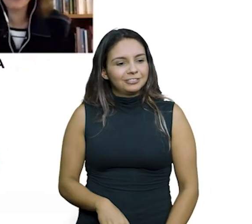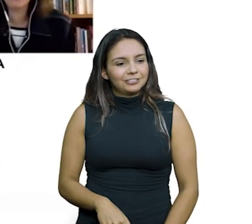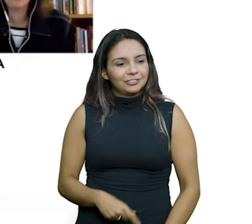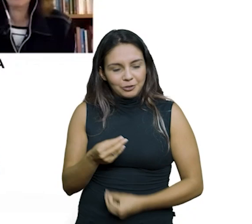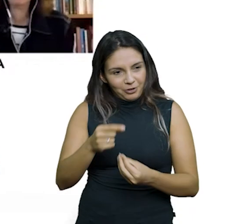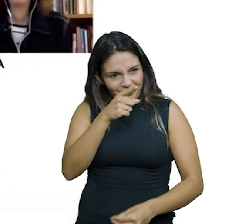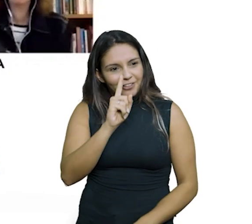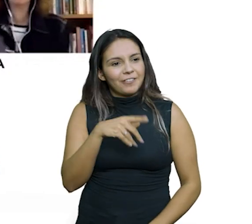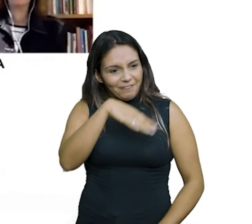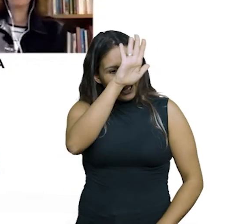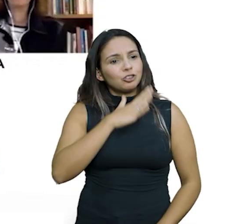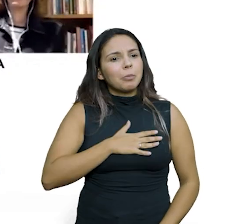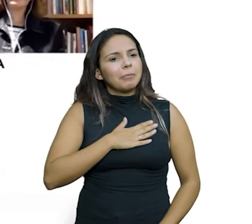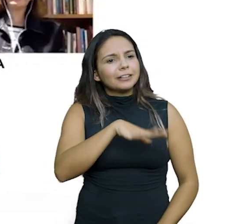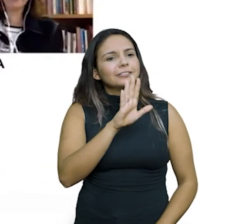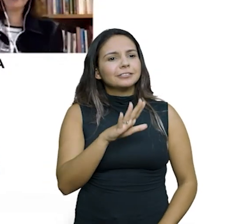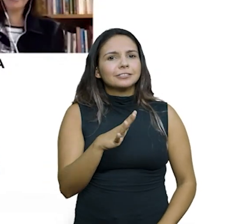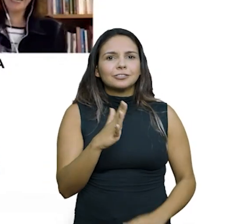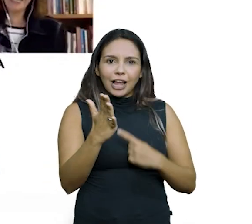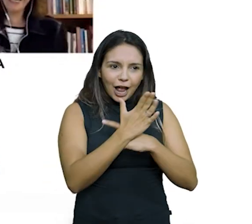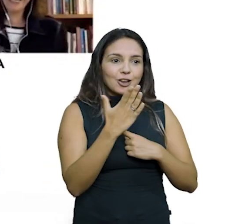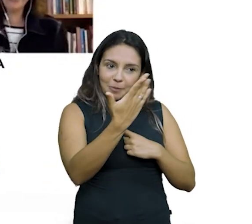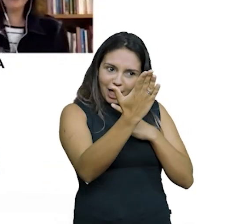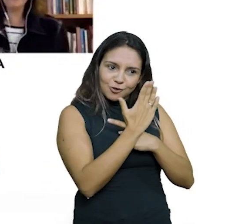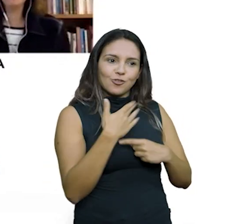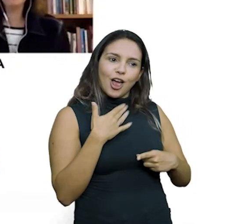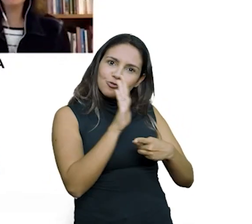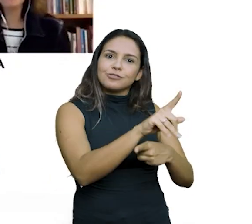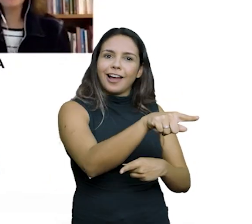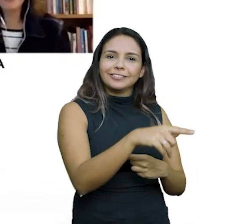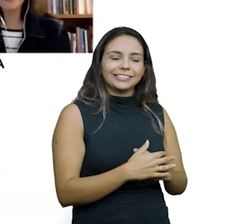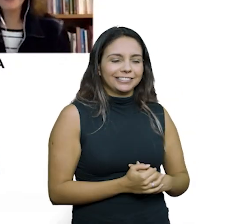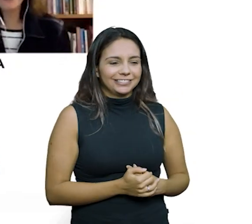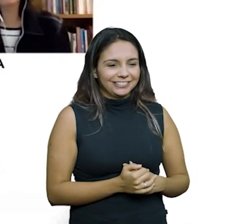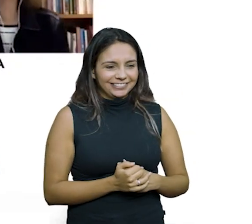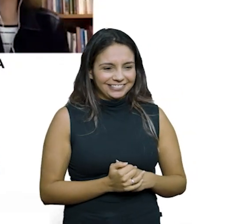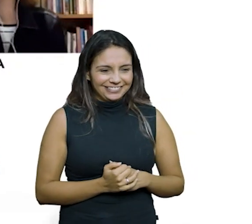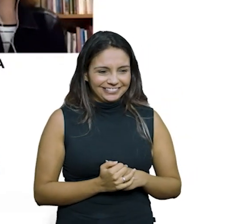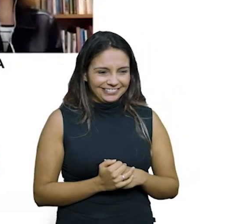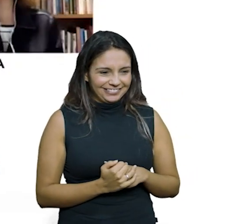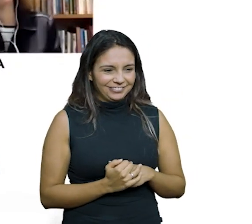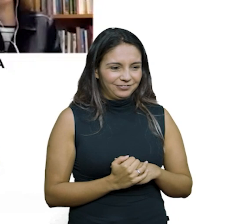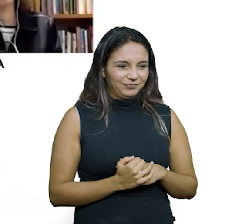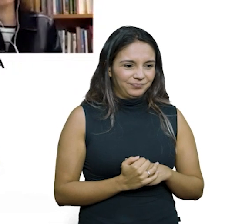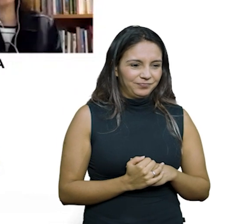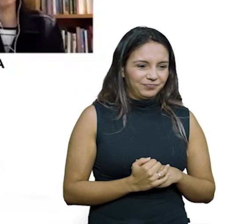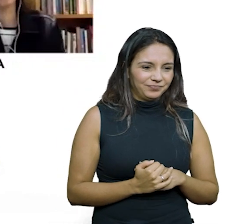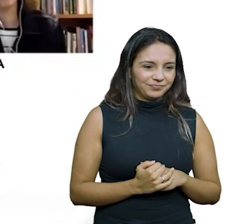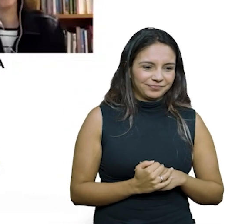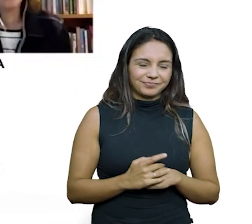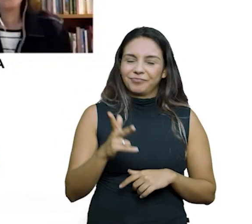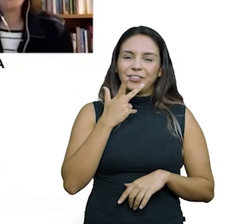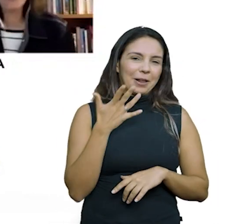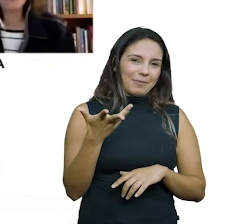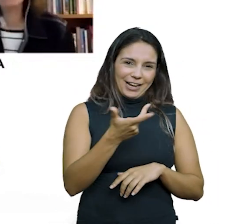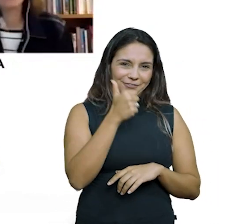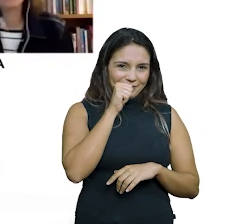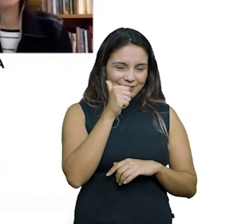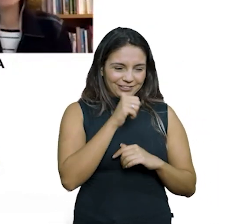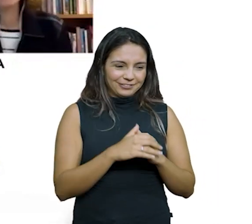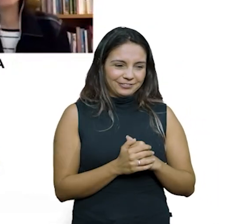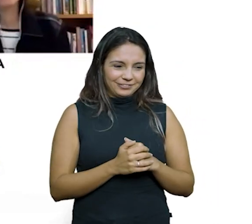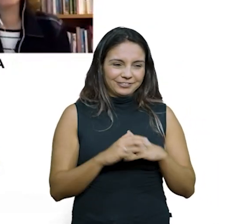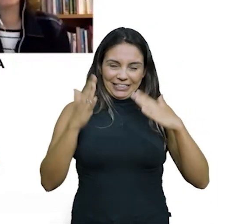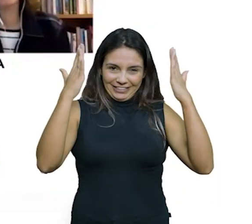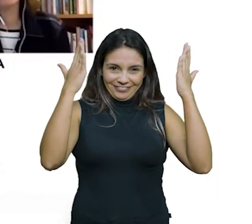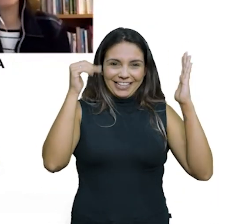Como não é, vai tomar banho e me ajuda a te ajudar. Que ótimo. Ela é maravilhosa,